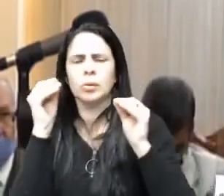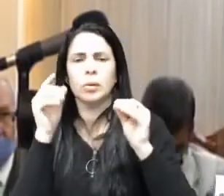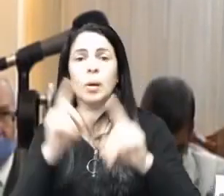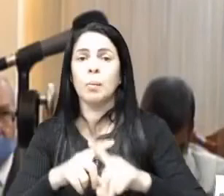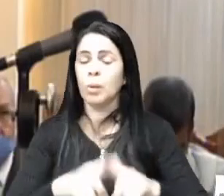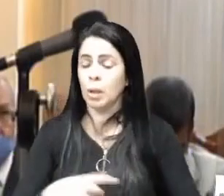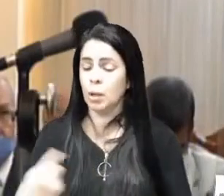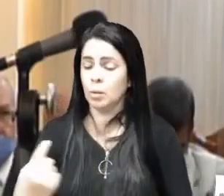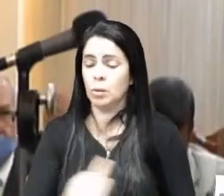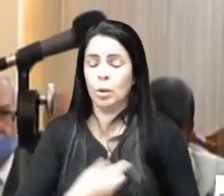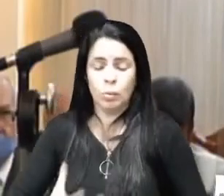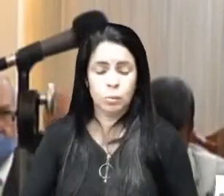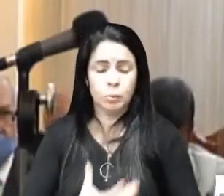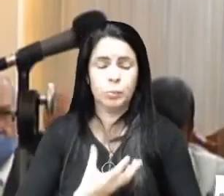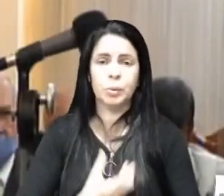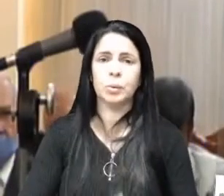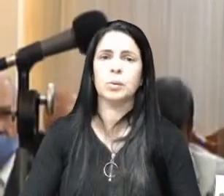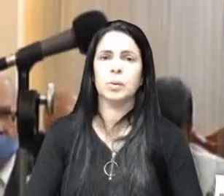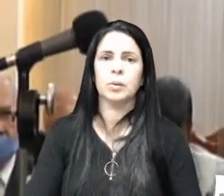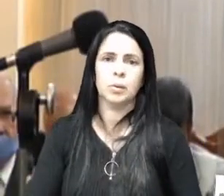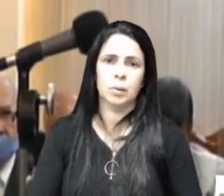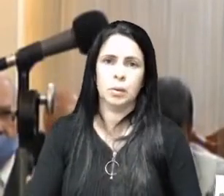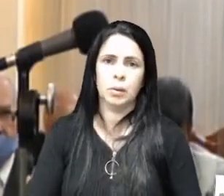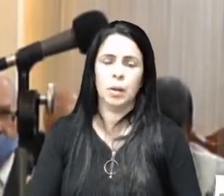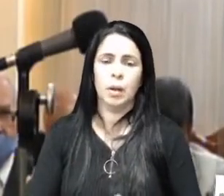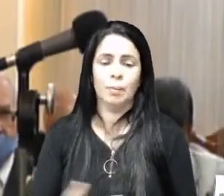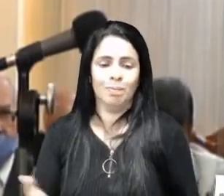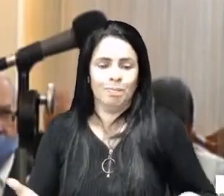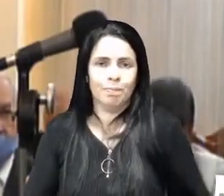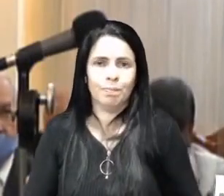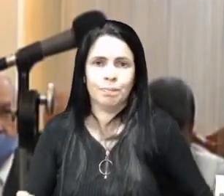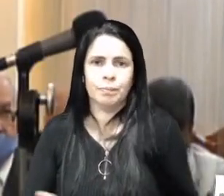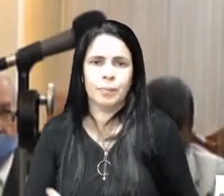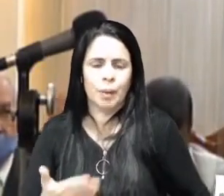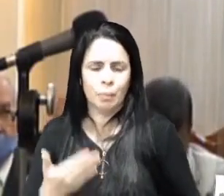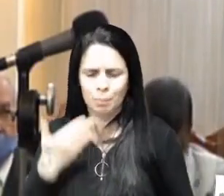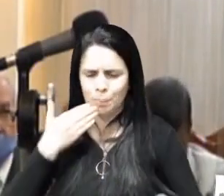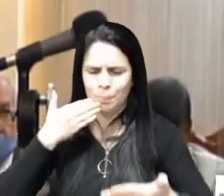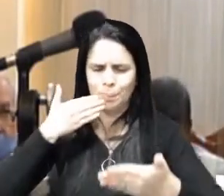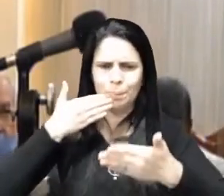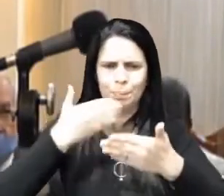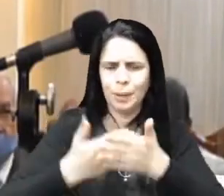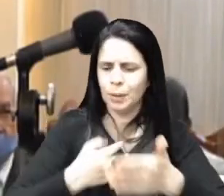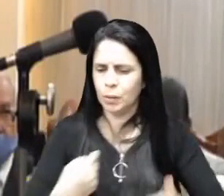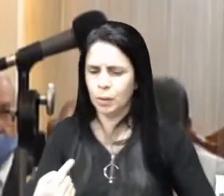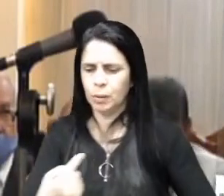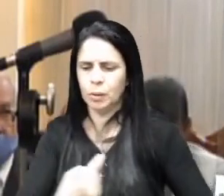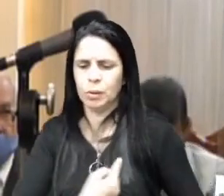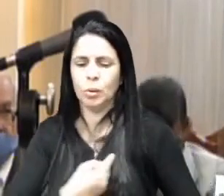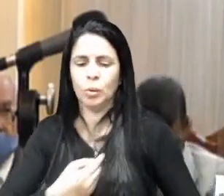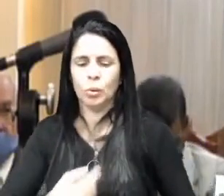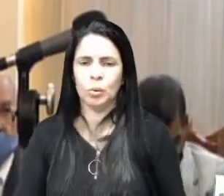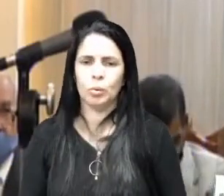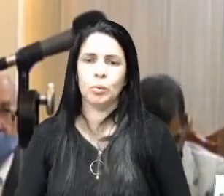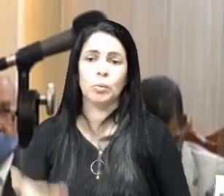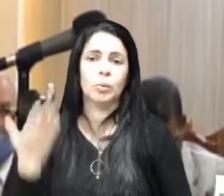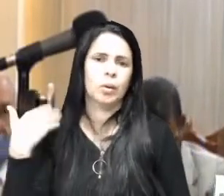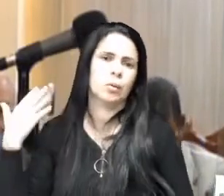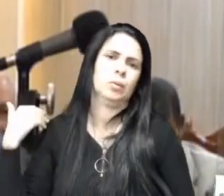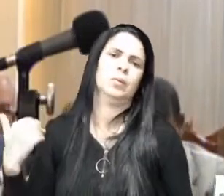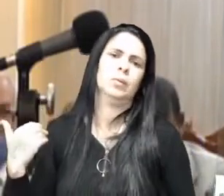nossa salvação está agora mais perto de nós do que